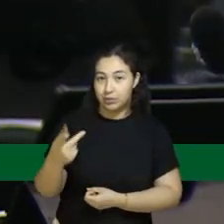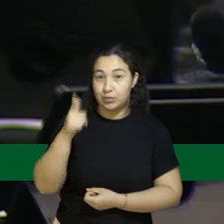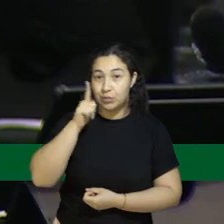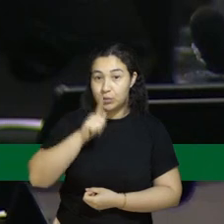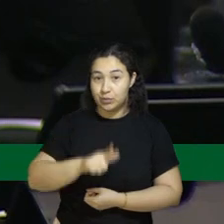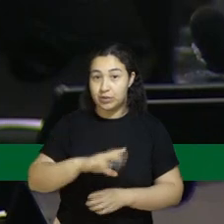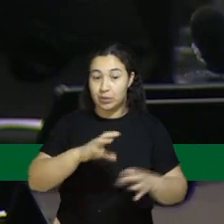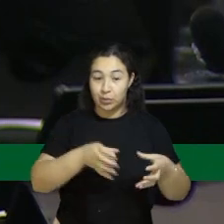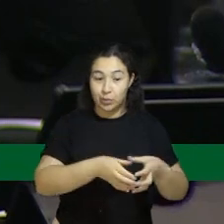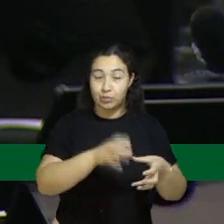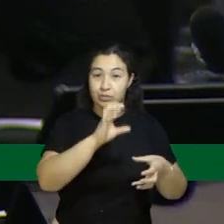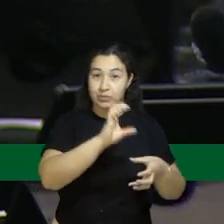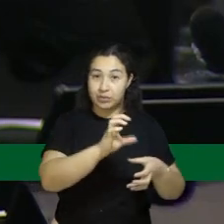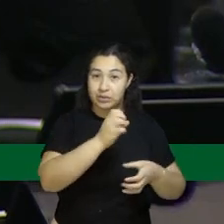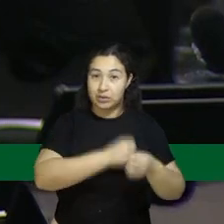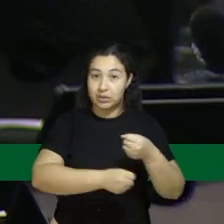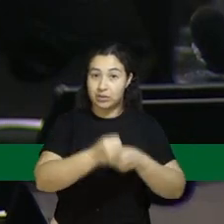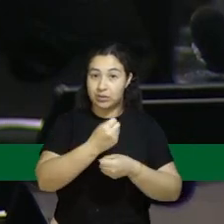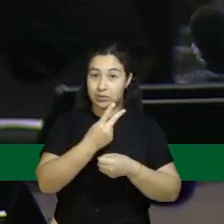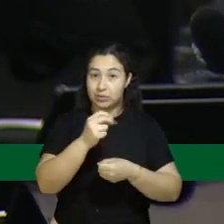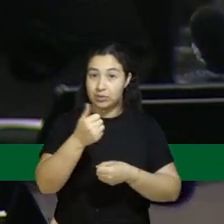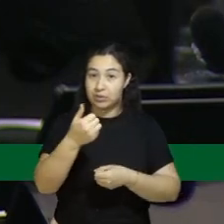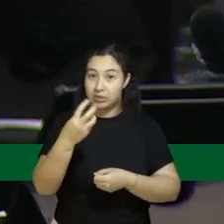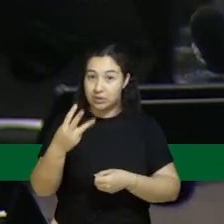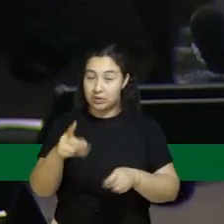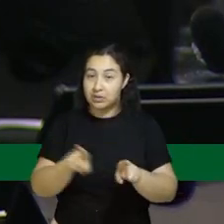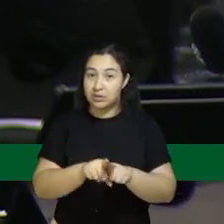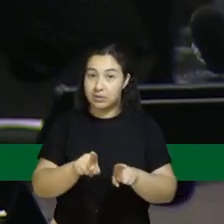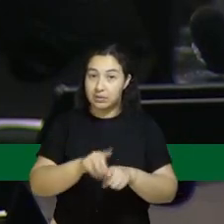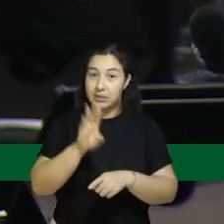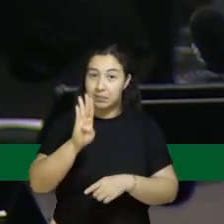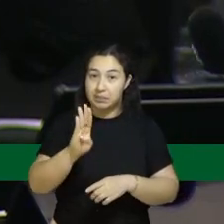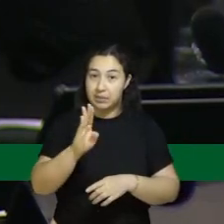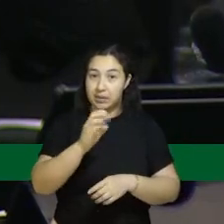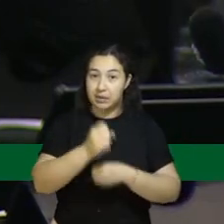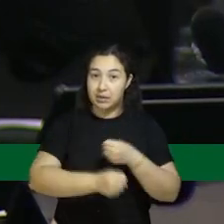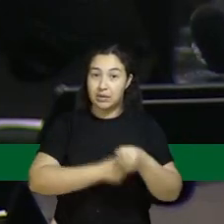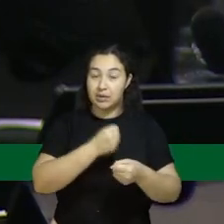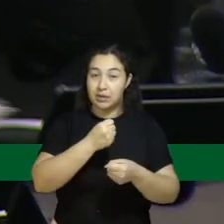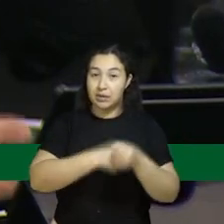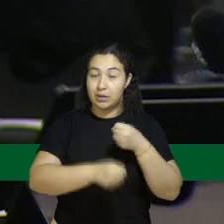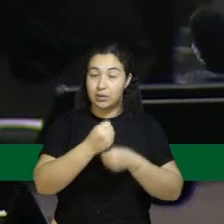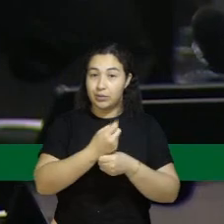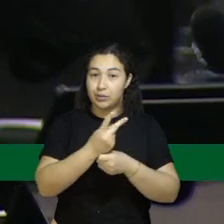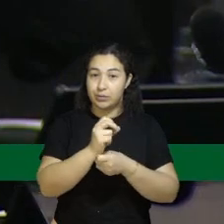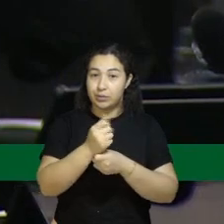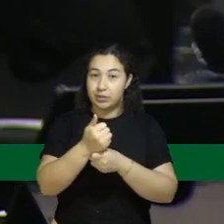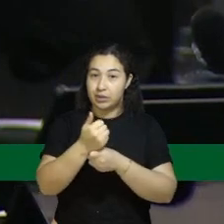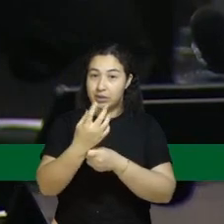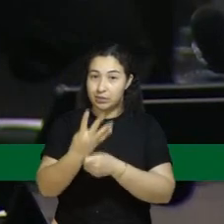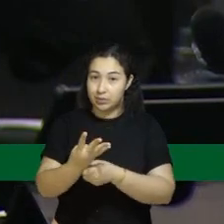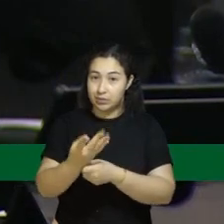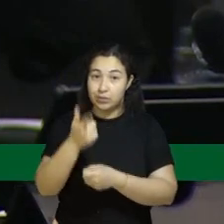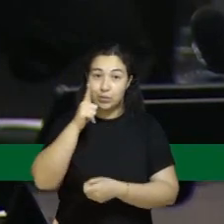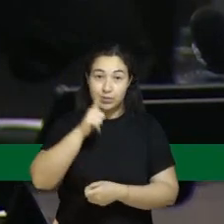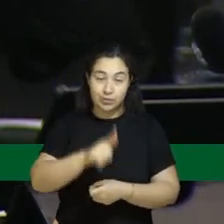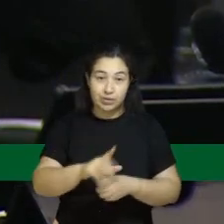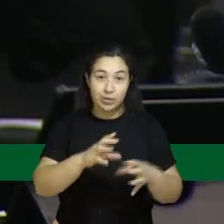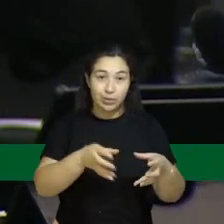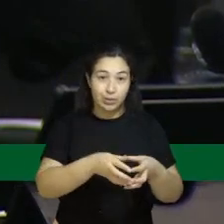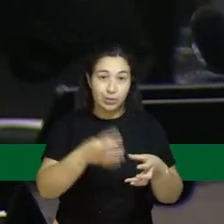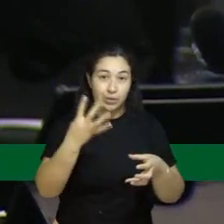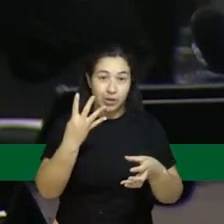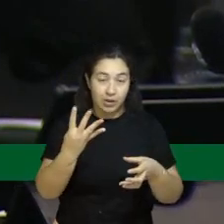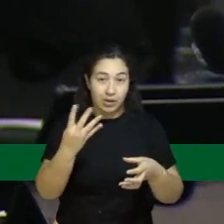em 2013, a Série B em 2014, alcançando a Série A. Em 26 de novembro